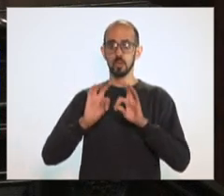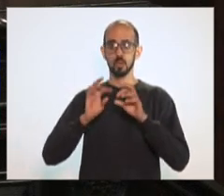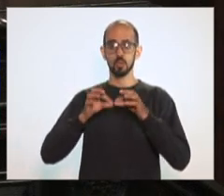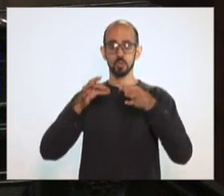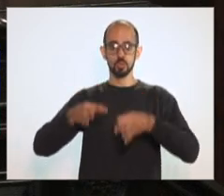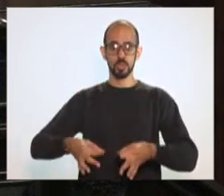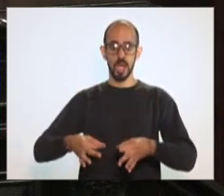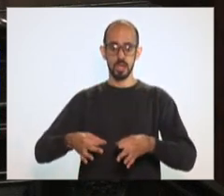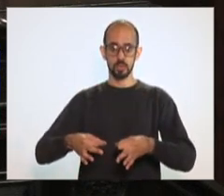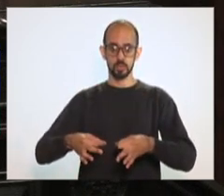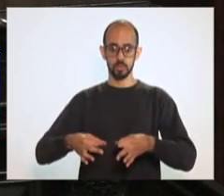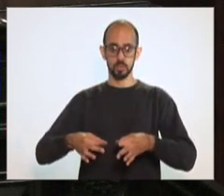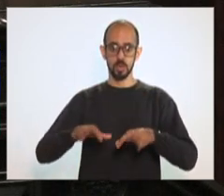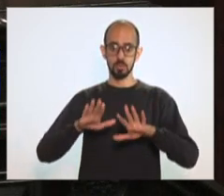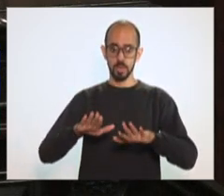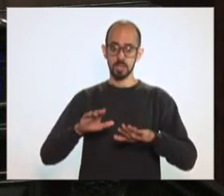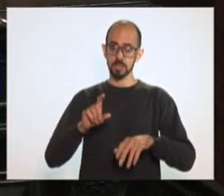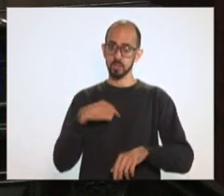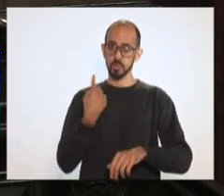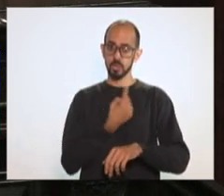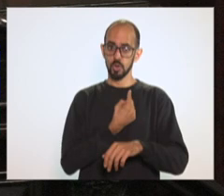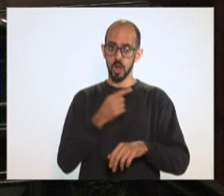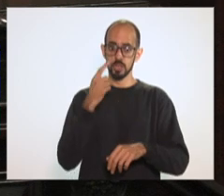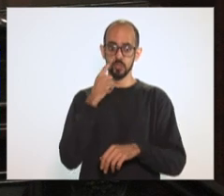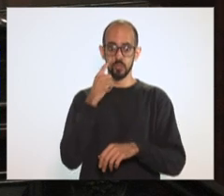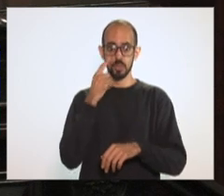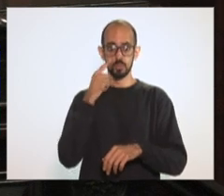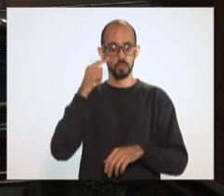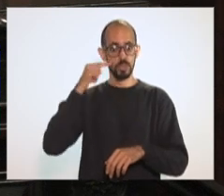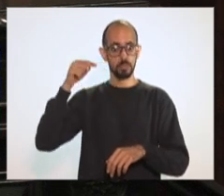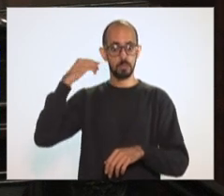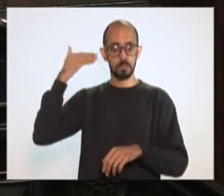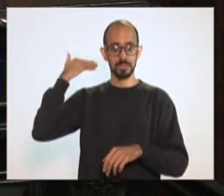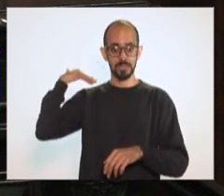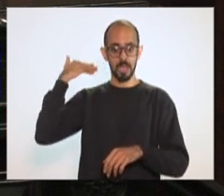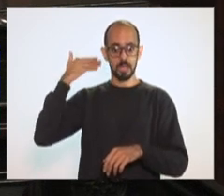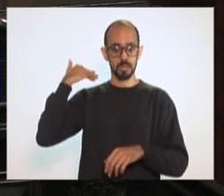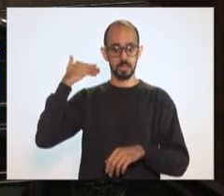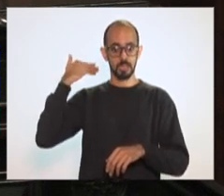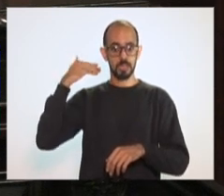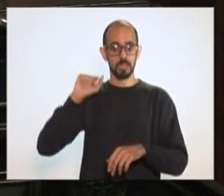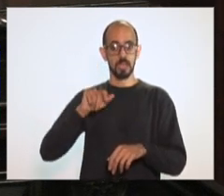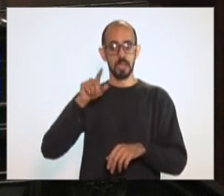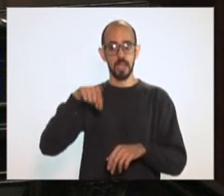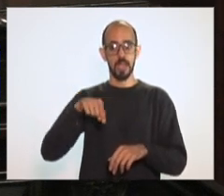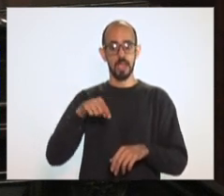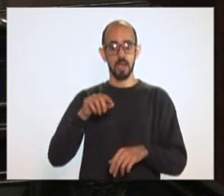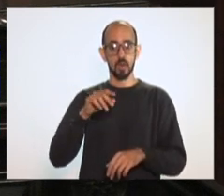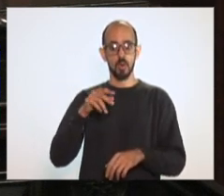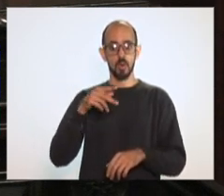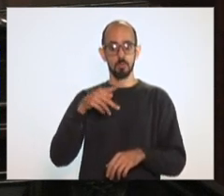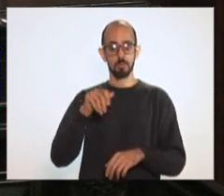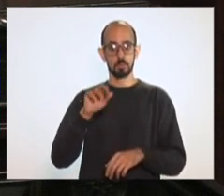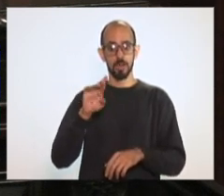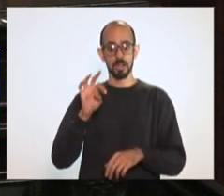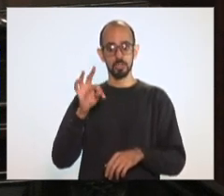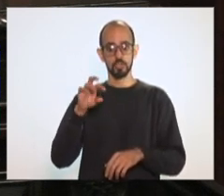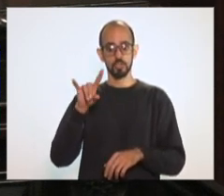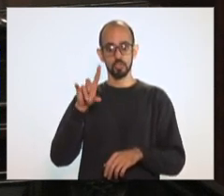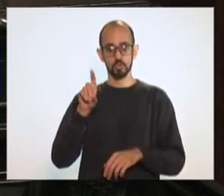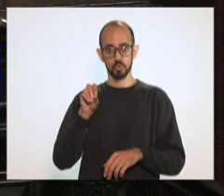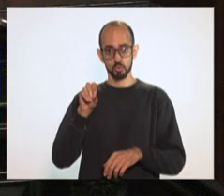que nós assistimos na semana passada foi esse mesmo partido, que, aliás, são vampiros, são